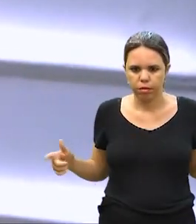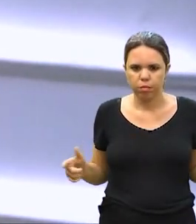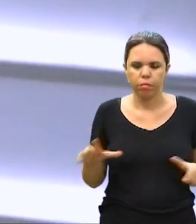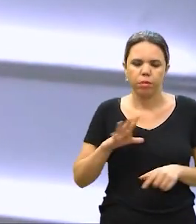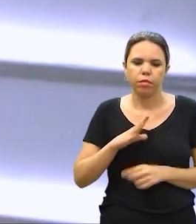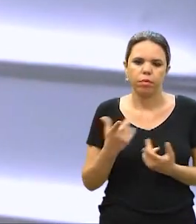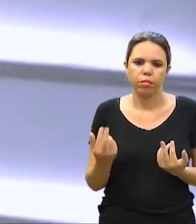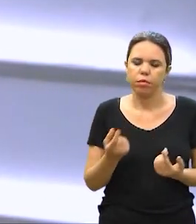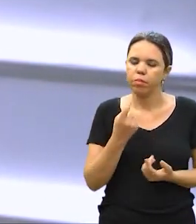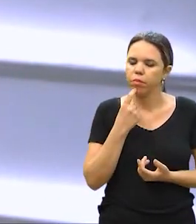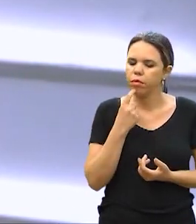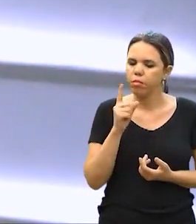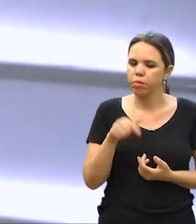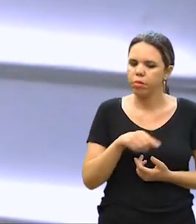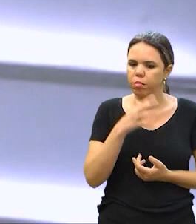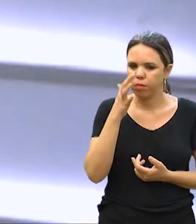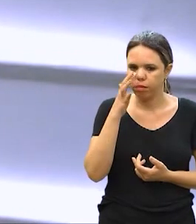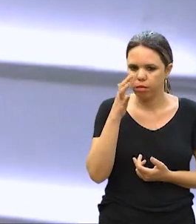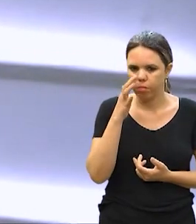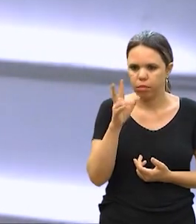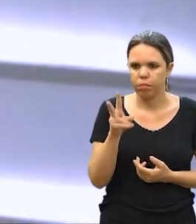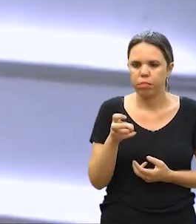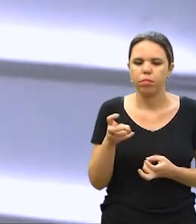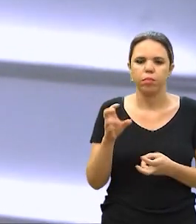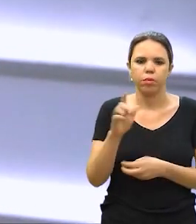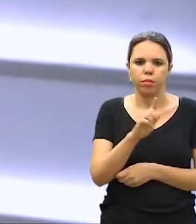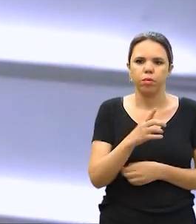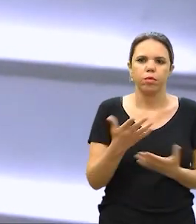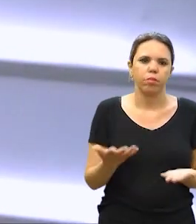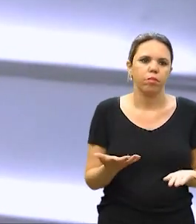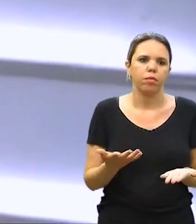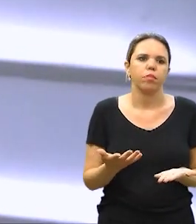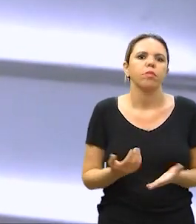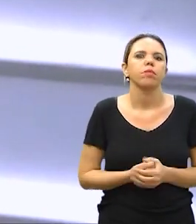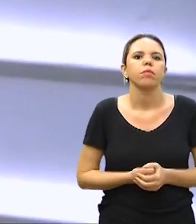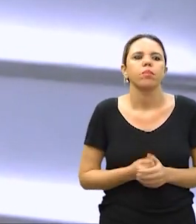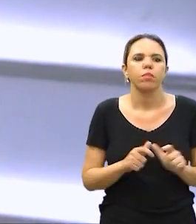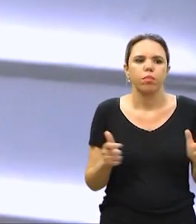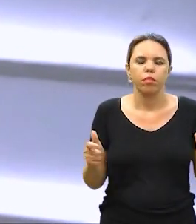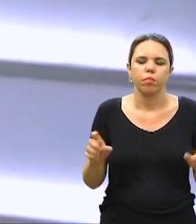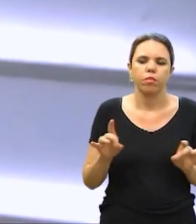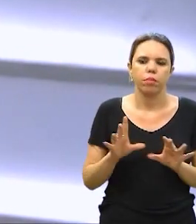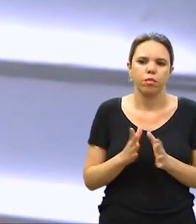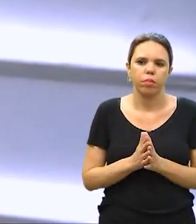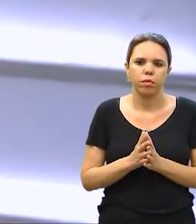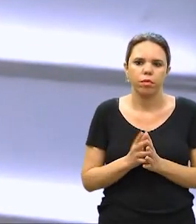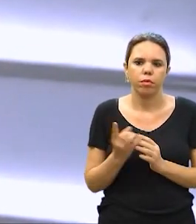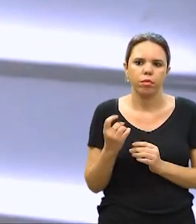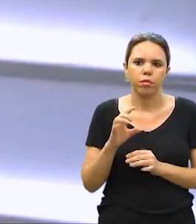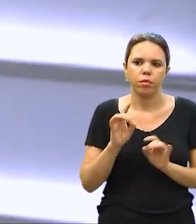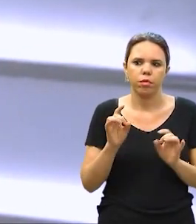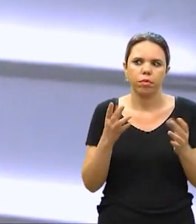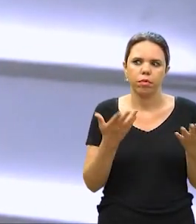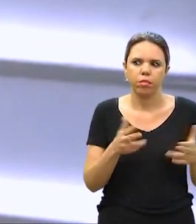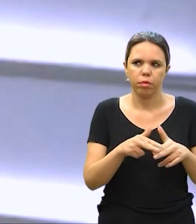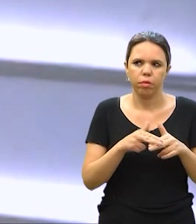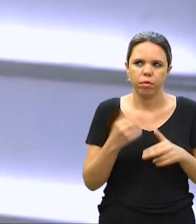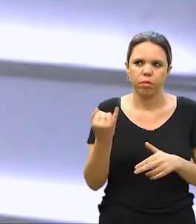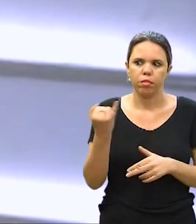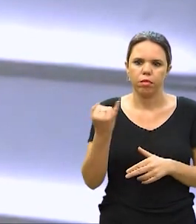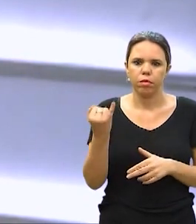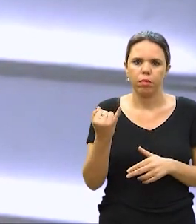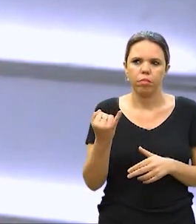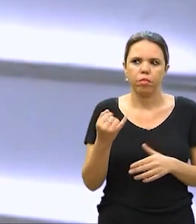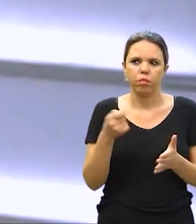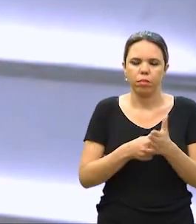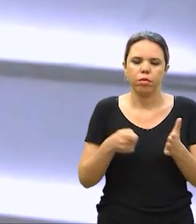numa cidade como Campinas, nem precisamos olhar aí a região metropolitana. Acho que a gente tem uma riqueza aqui única, E por isso que é tão importante a